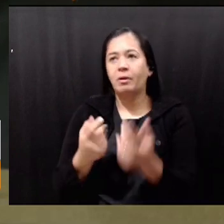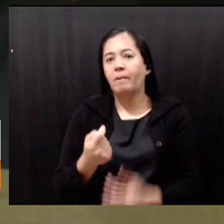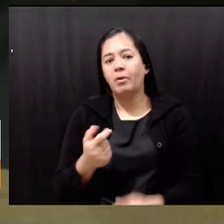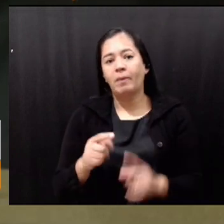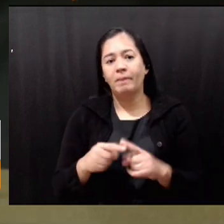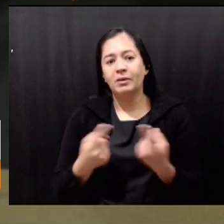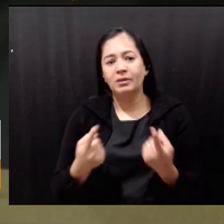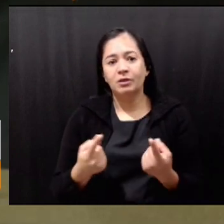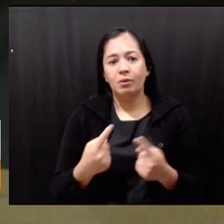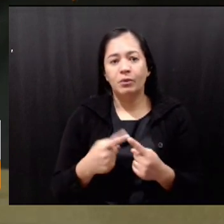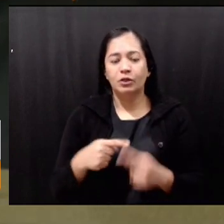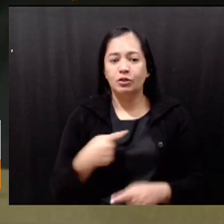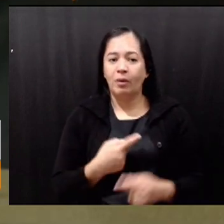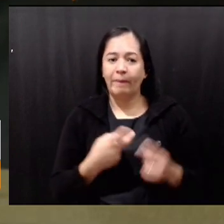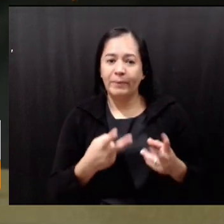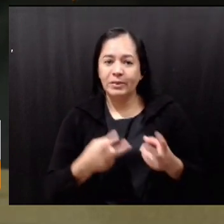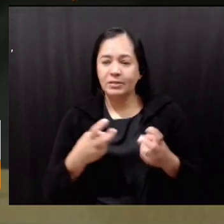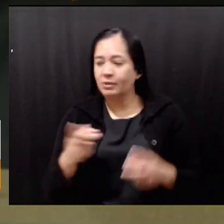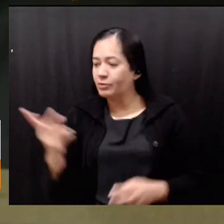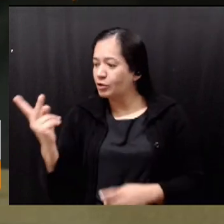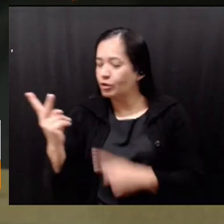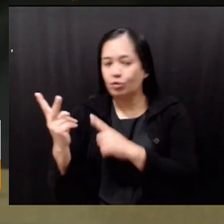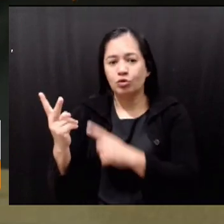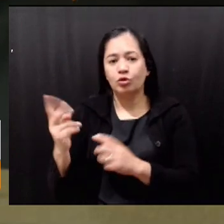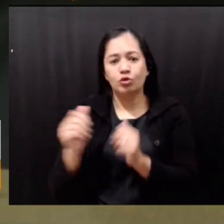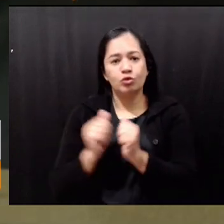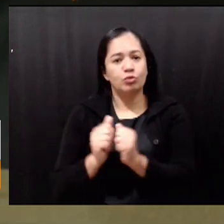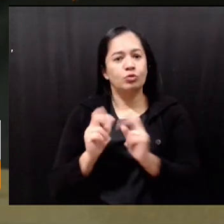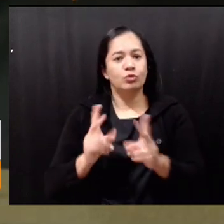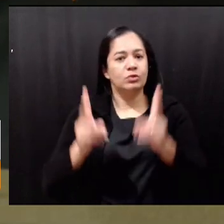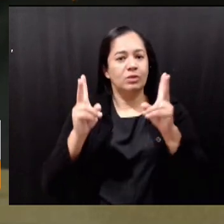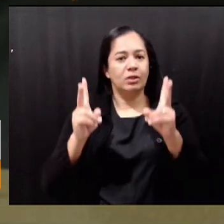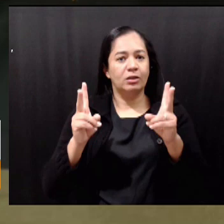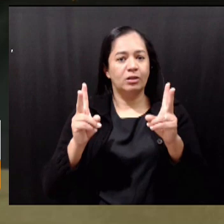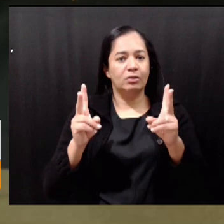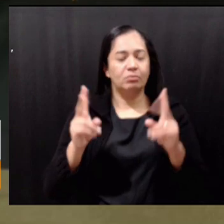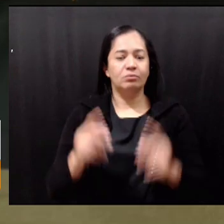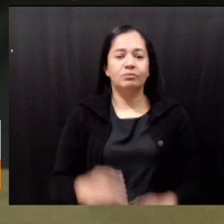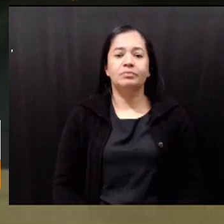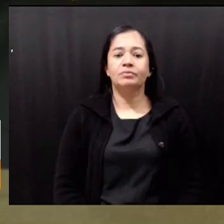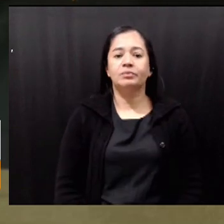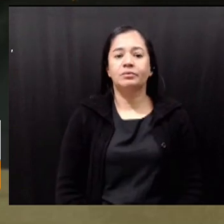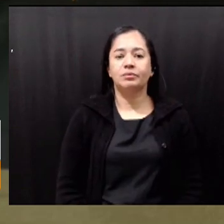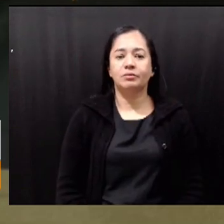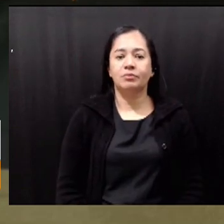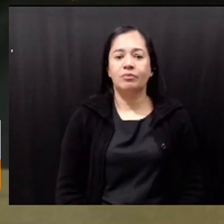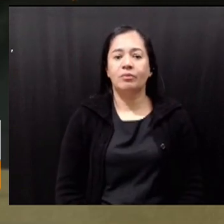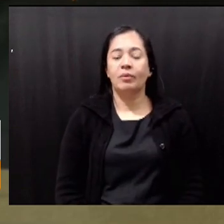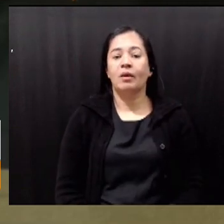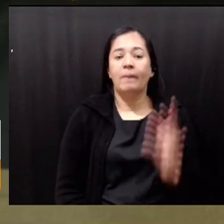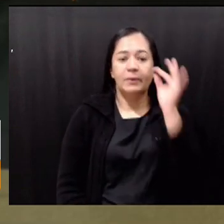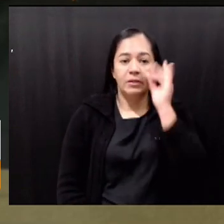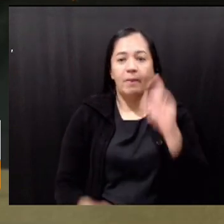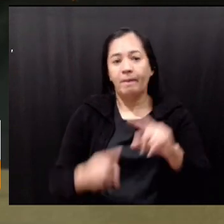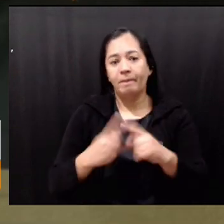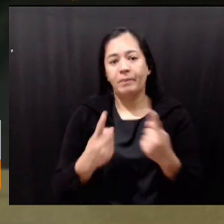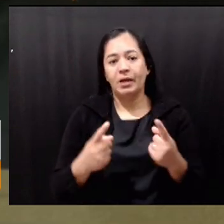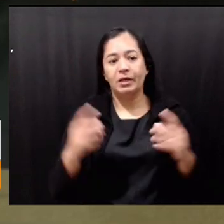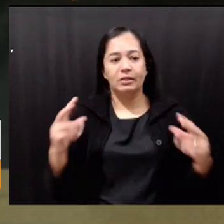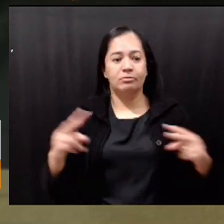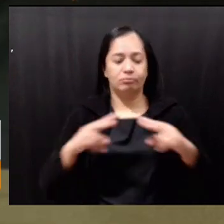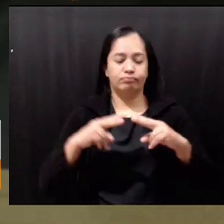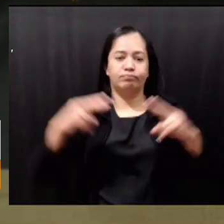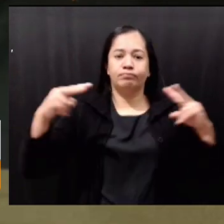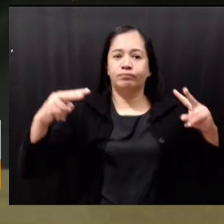que eles estavam o tempo todo juntos, né? E quando não estavam juntos, presencial, pelo menos no virtual. Agora,